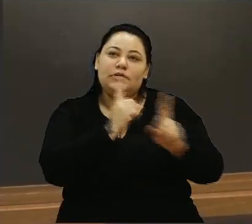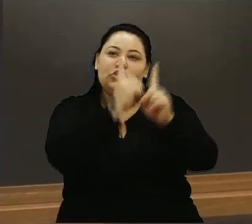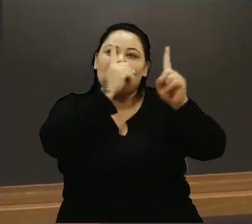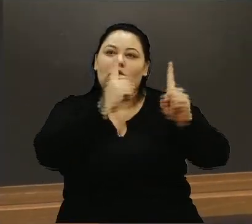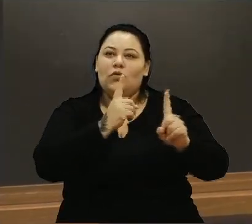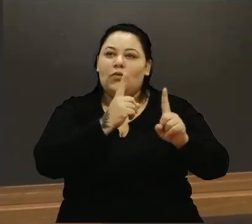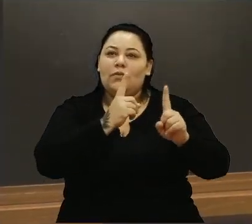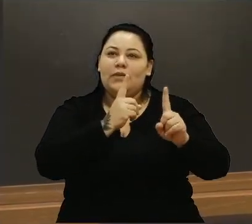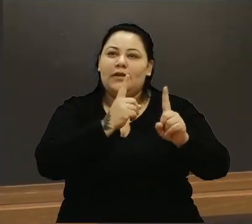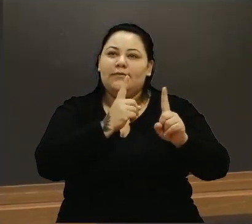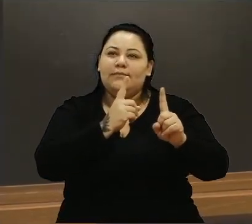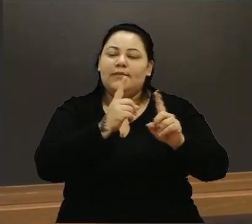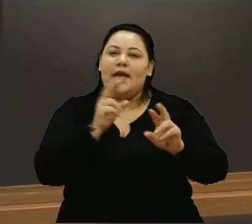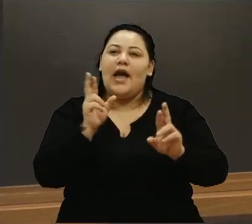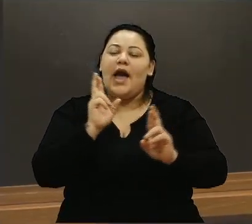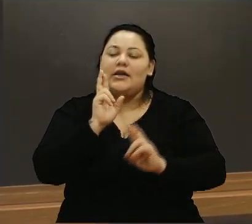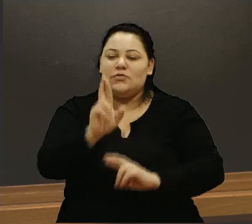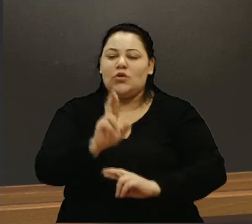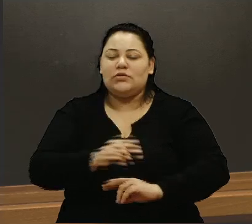Nós precisamos